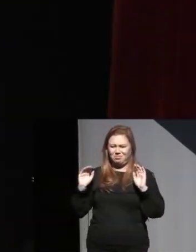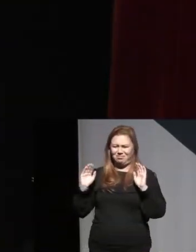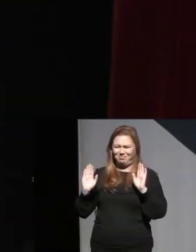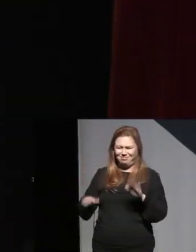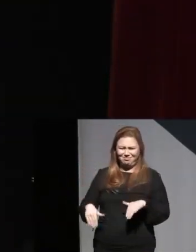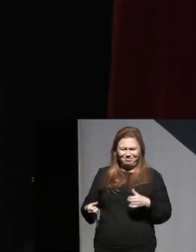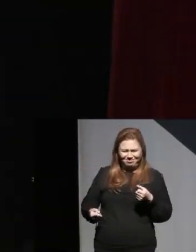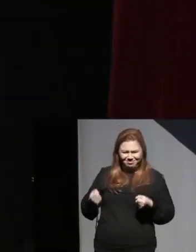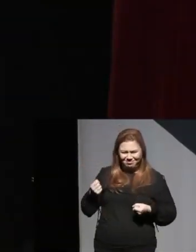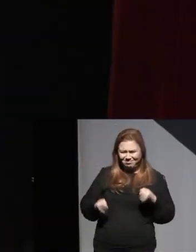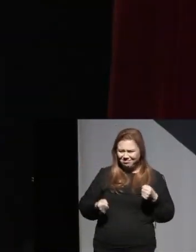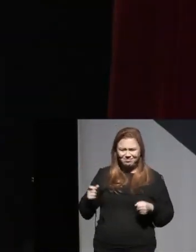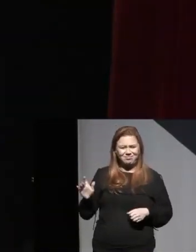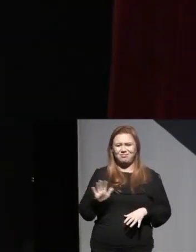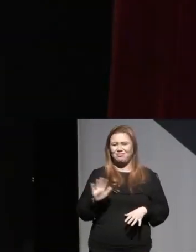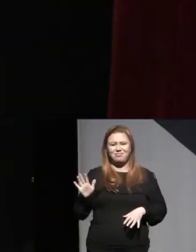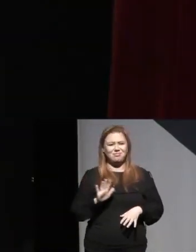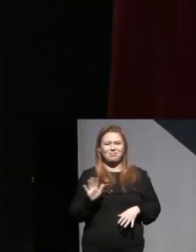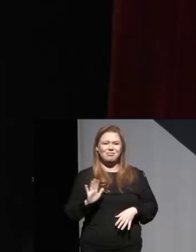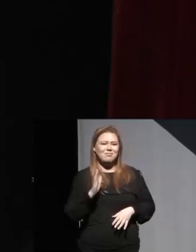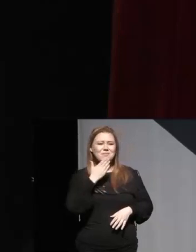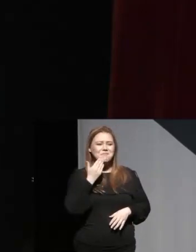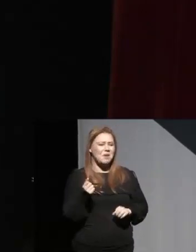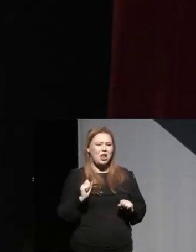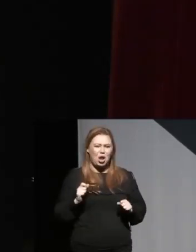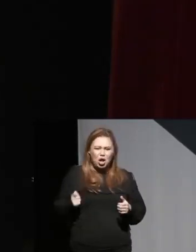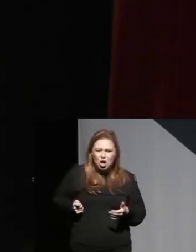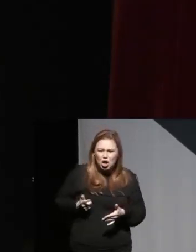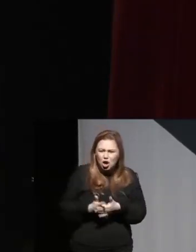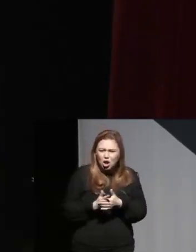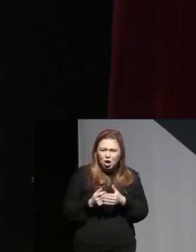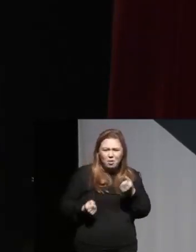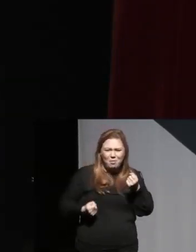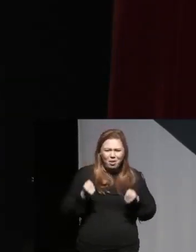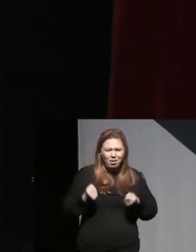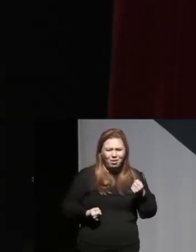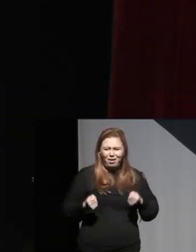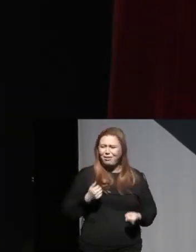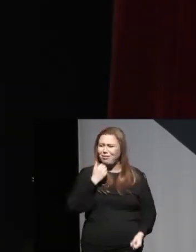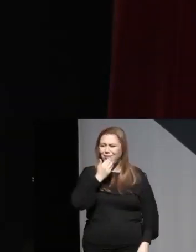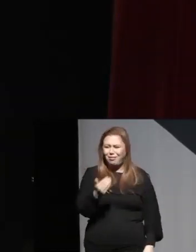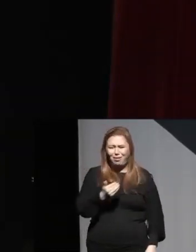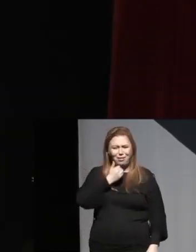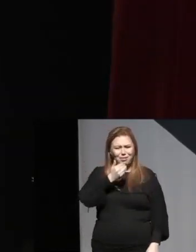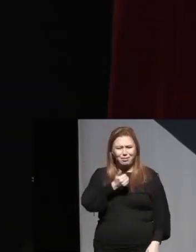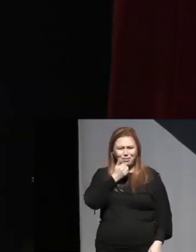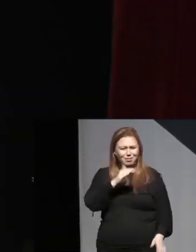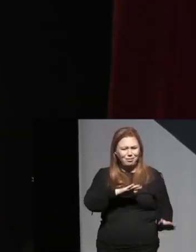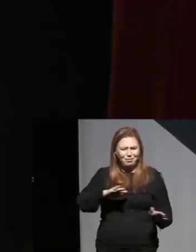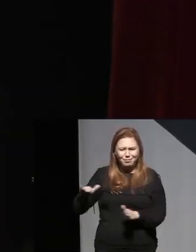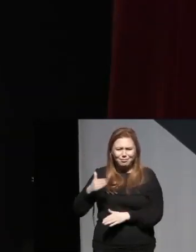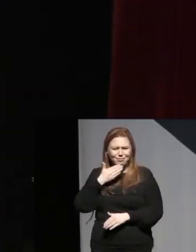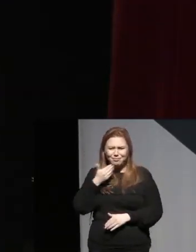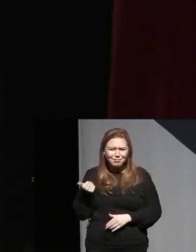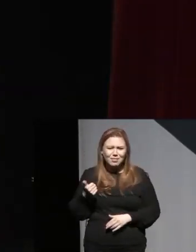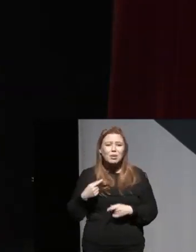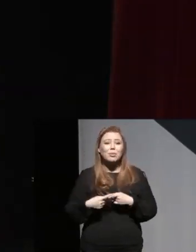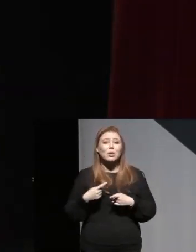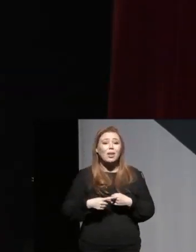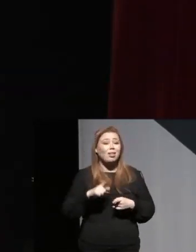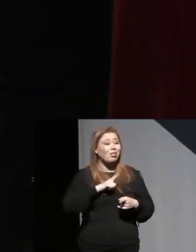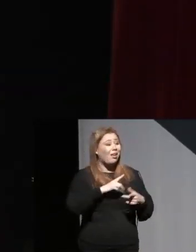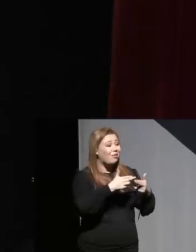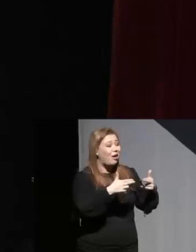e, inclusive, defendem a não aquisição de um veículo. Por quê? Porque eles têm à disposição